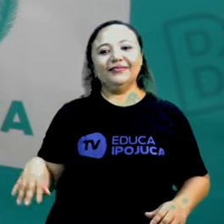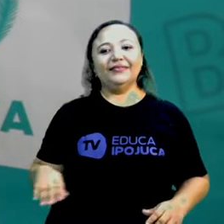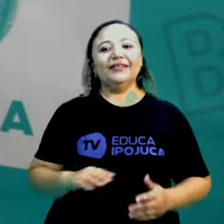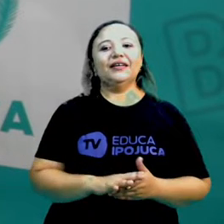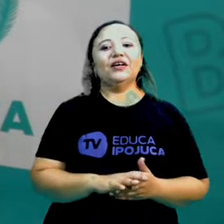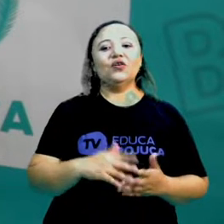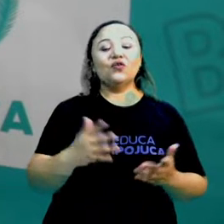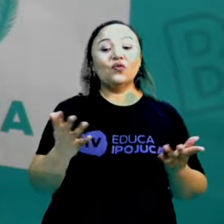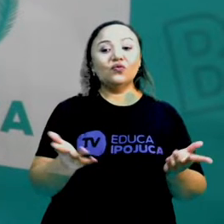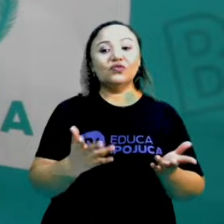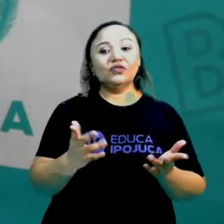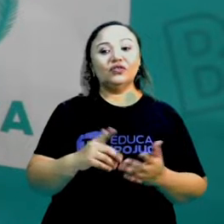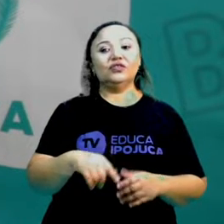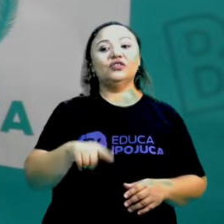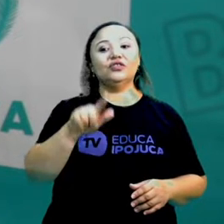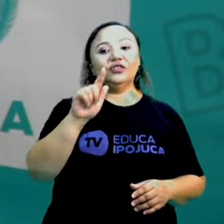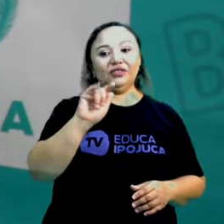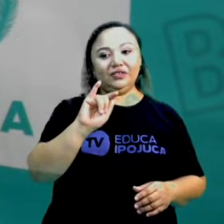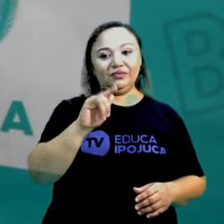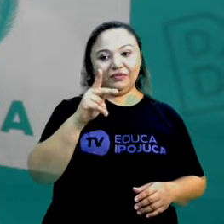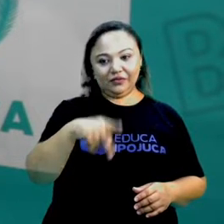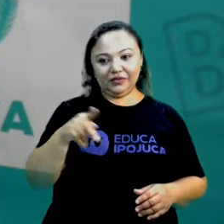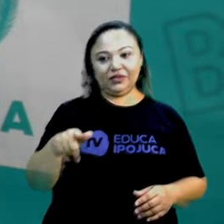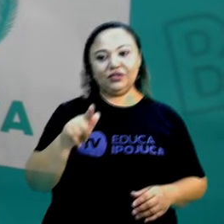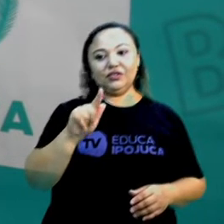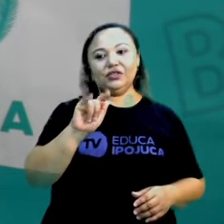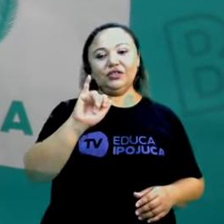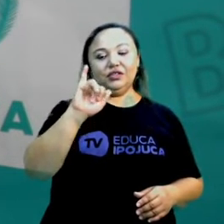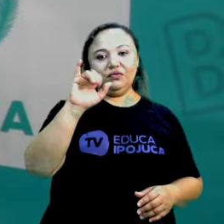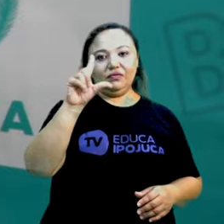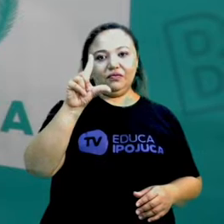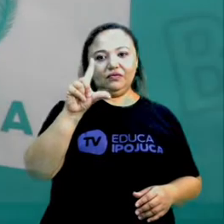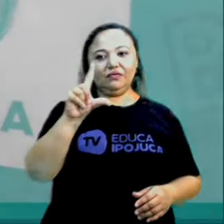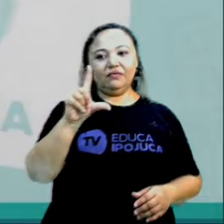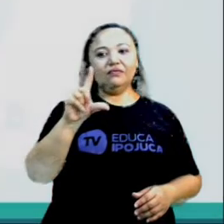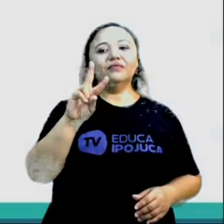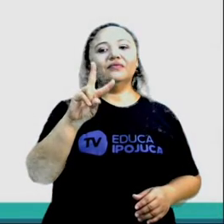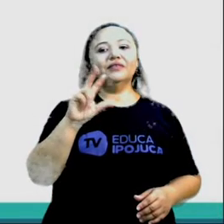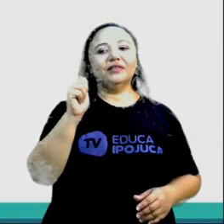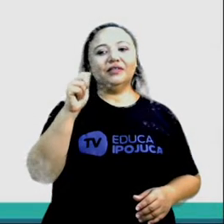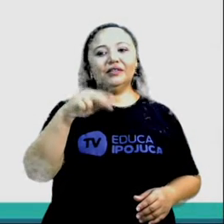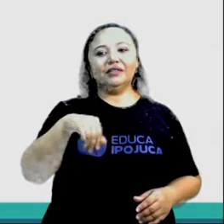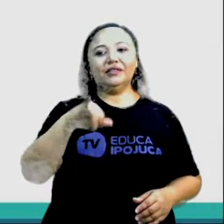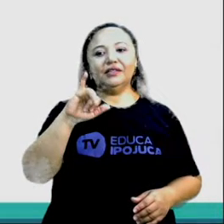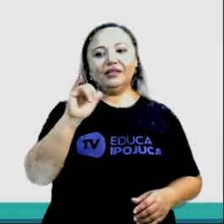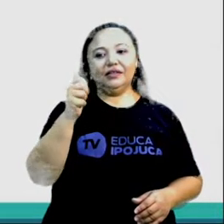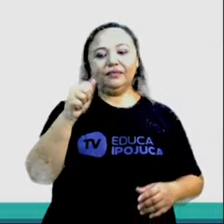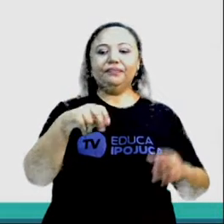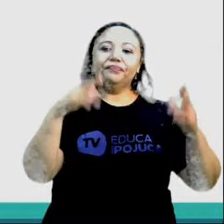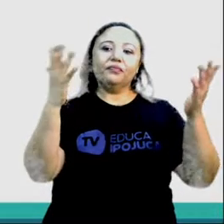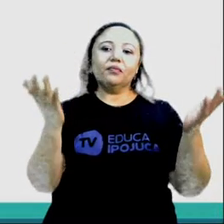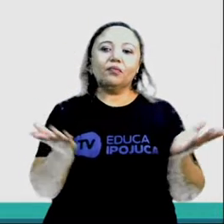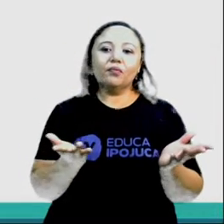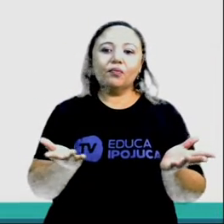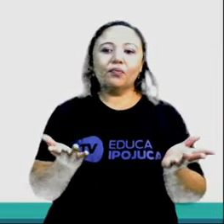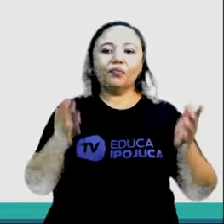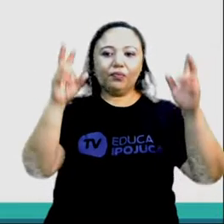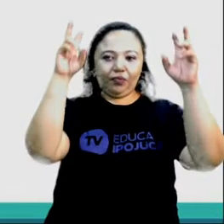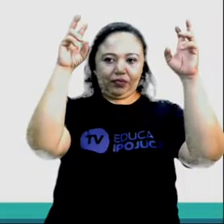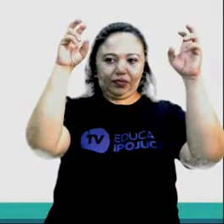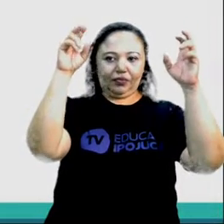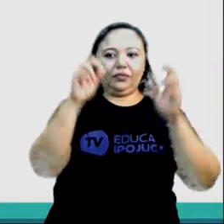Na nossa aula de hoje, né, vamos falar sobre palavras escritas com D e com